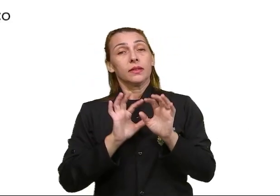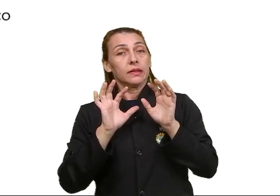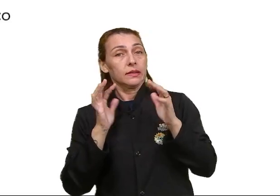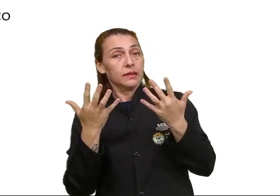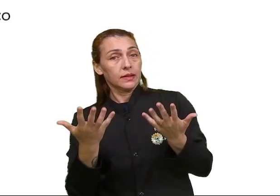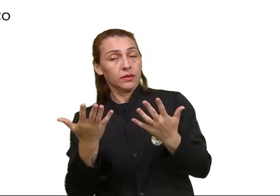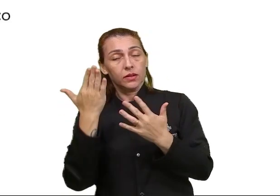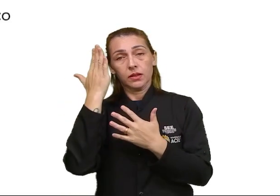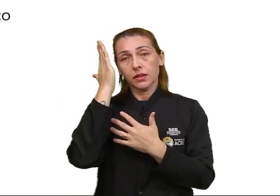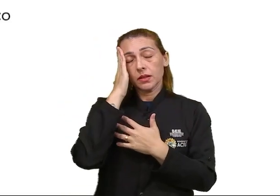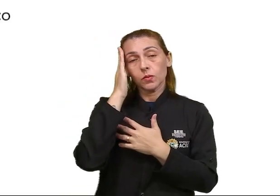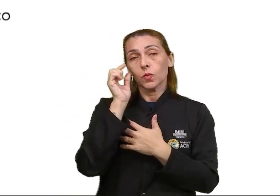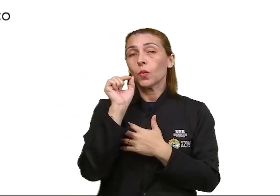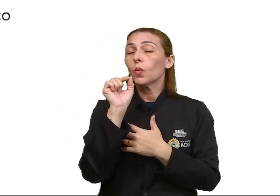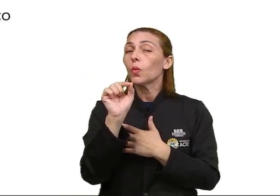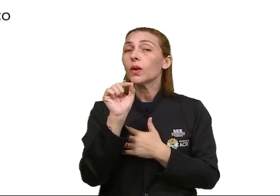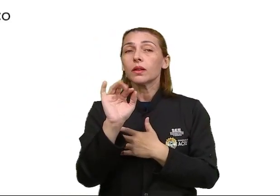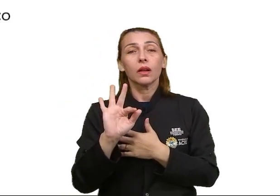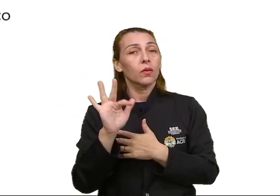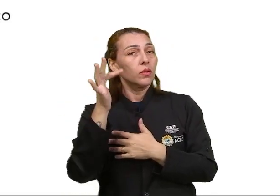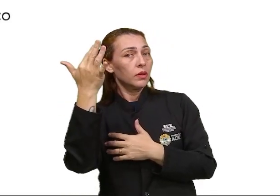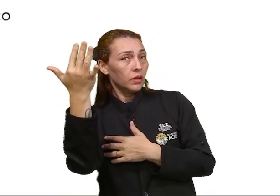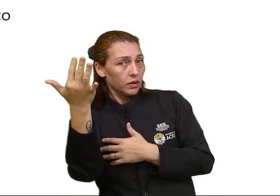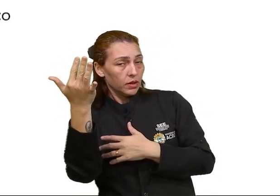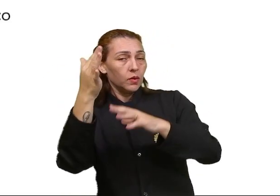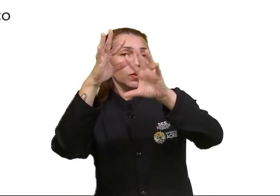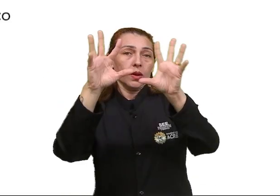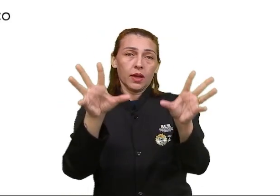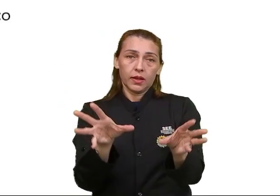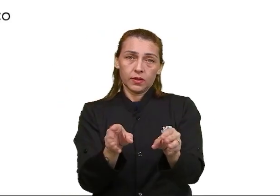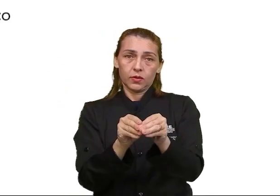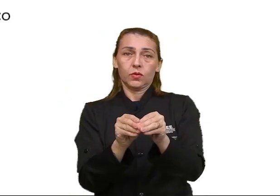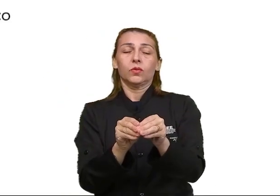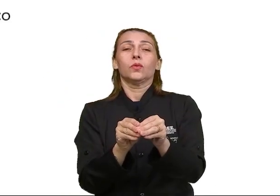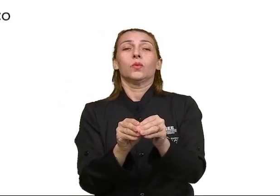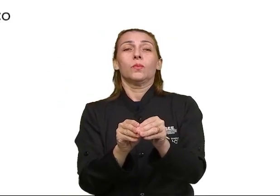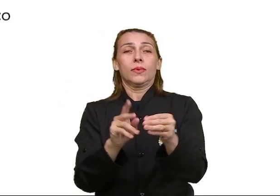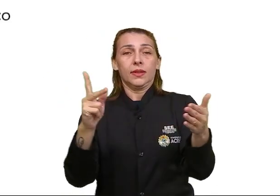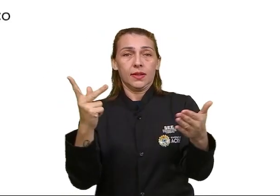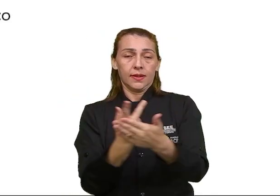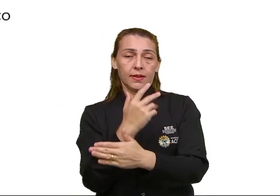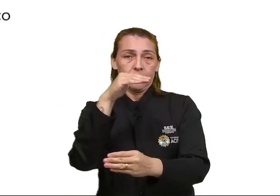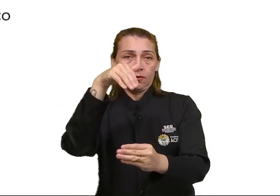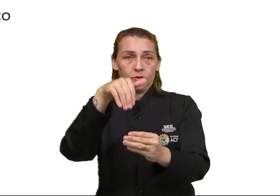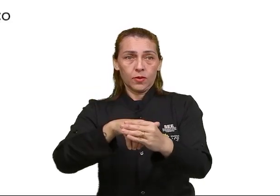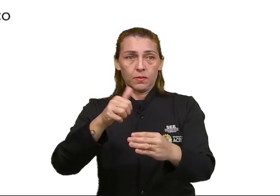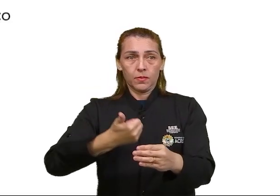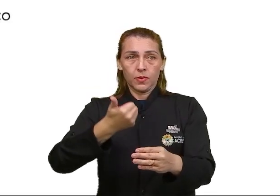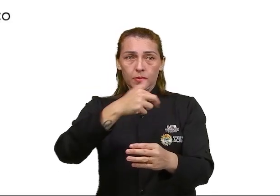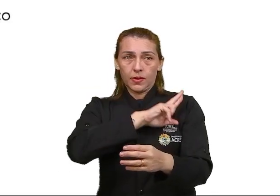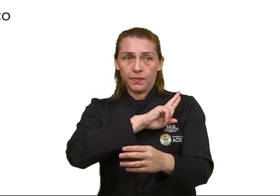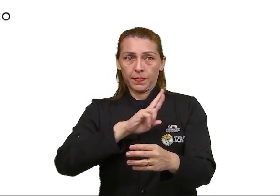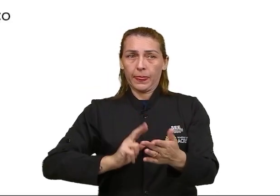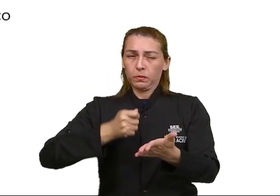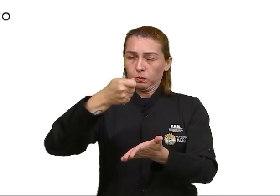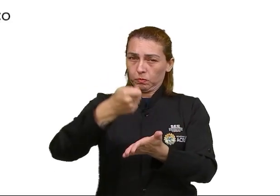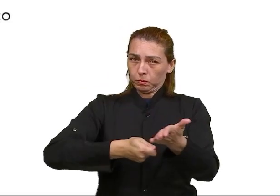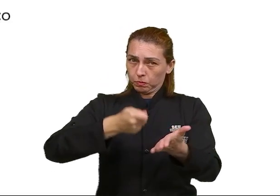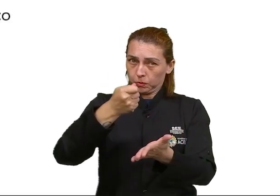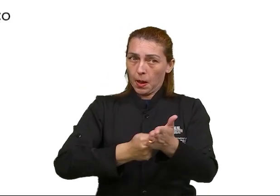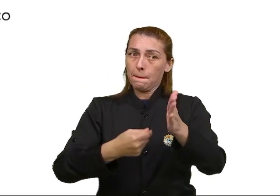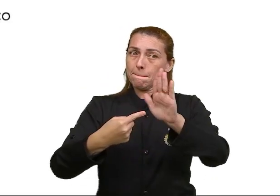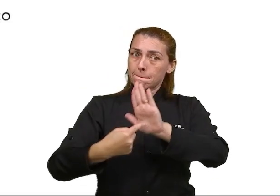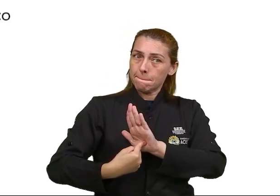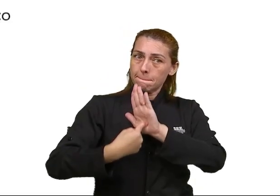a gente entende, então, que o que está acontecendo, o que resume todo esse processo fraudulento da eleição durante a Primeira República, é uma